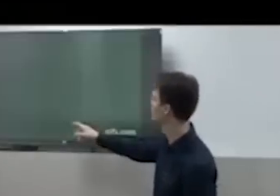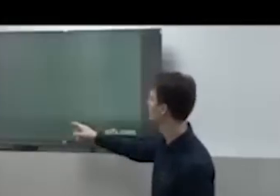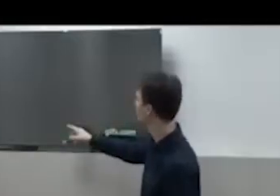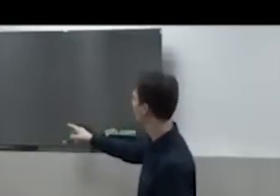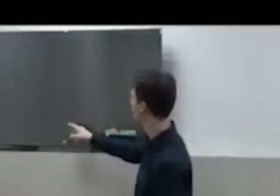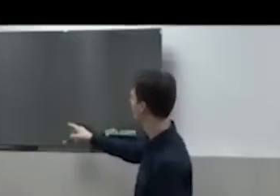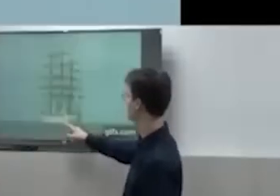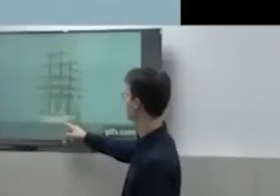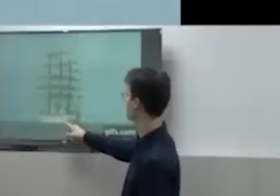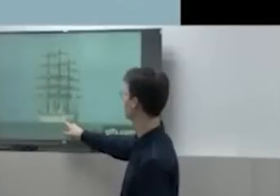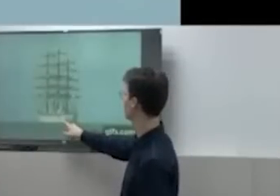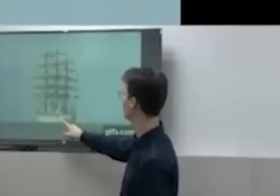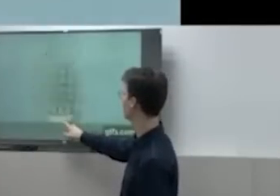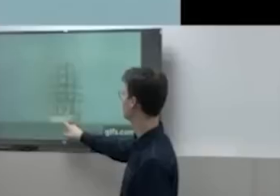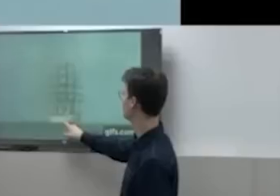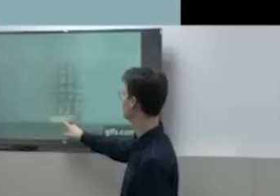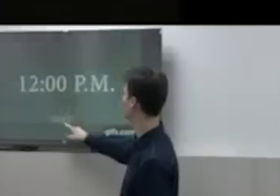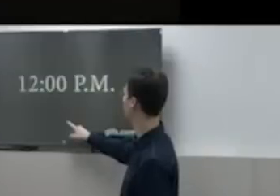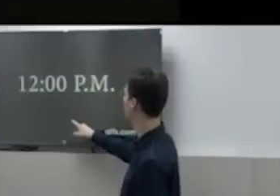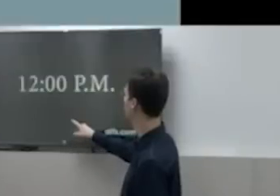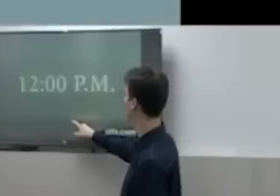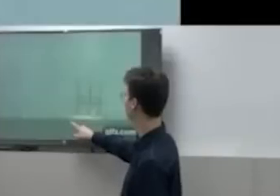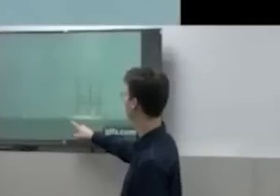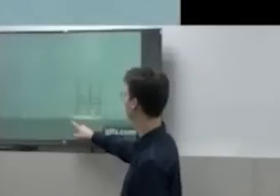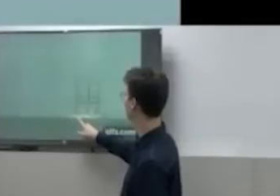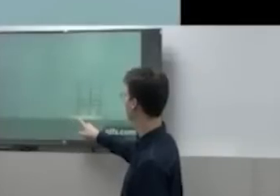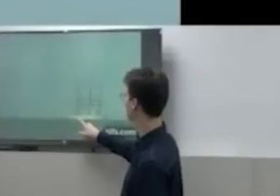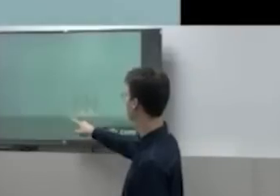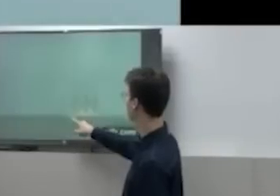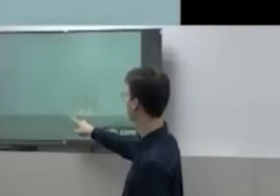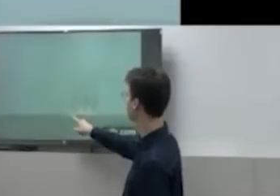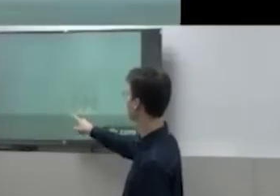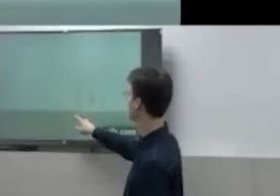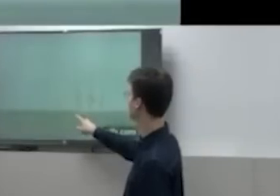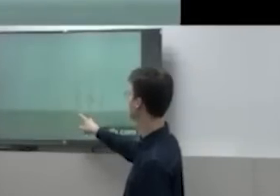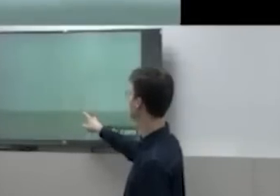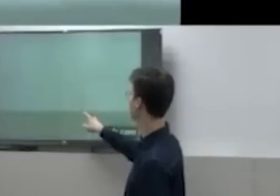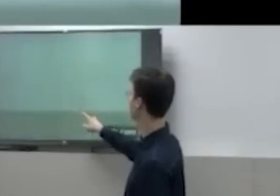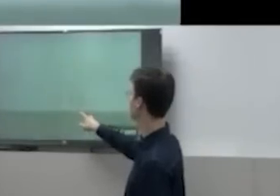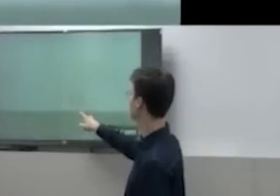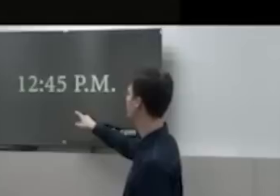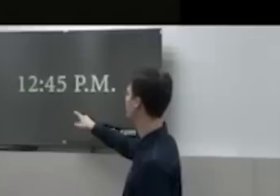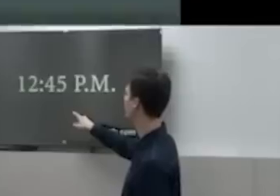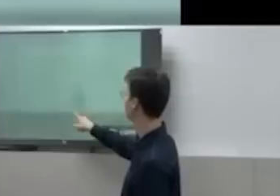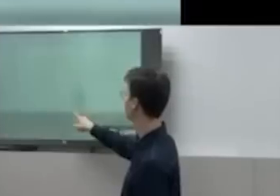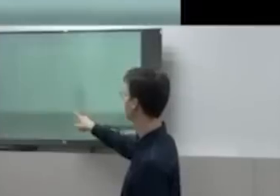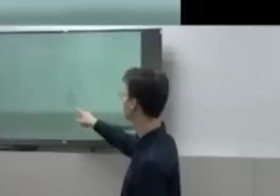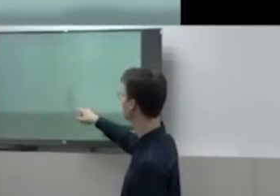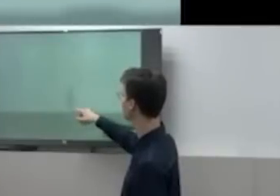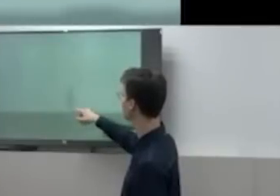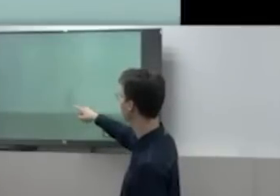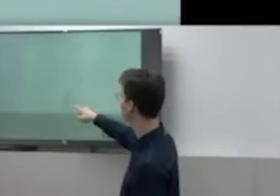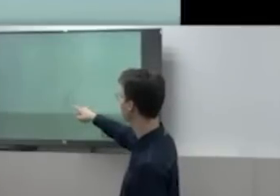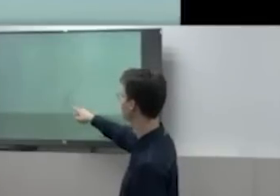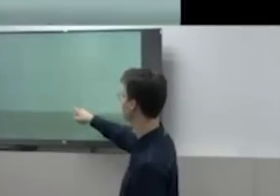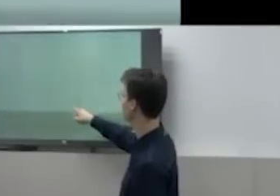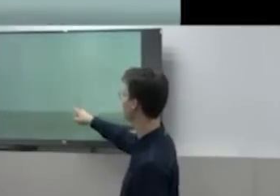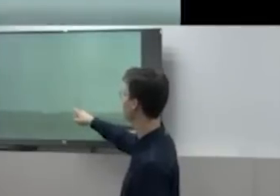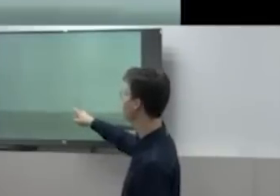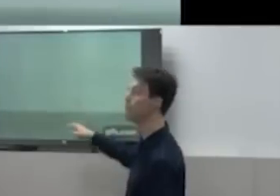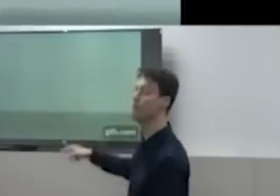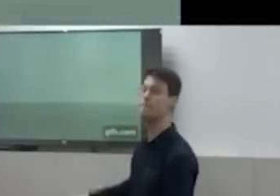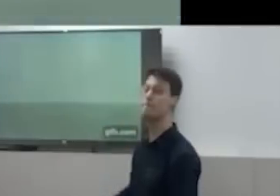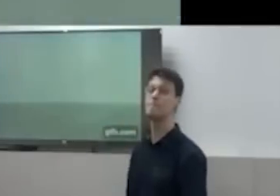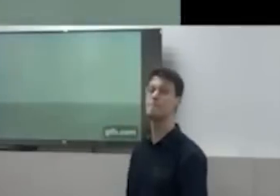nessa imagem que esse navio está grandão, ele vai sumindo. Olha o casco branco dele. Vai sumindo e